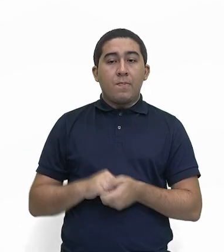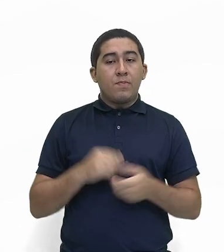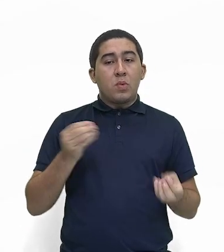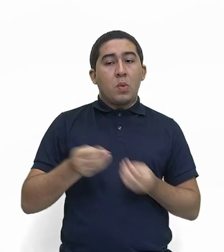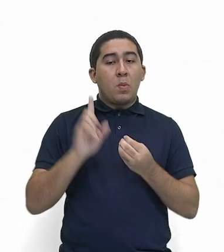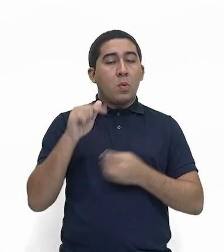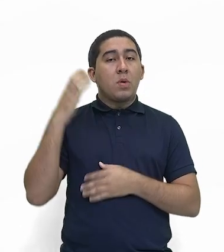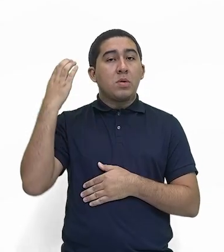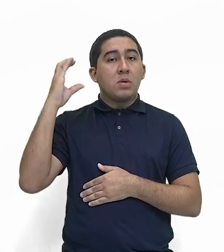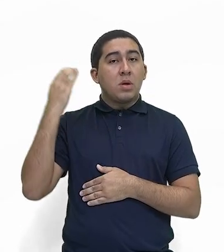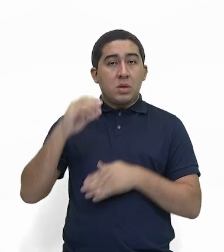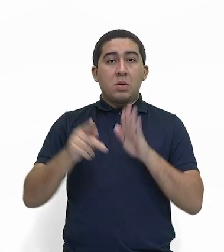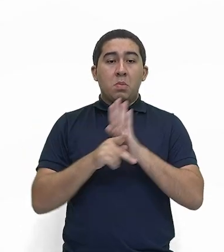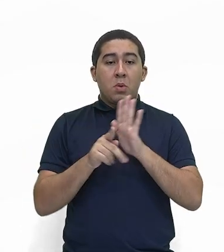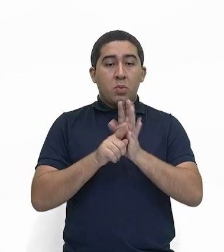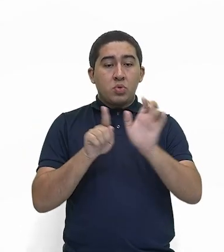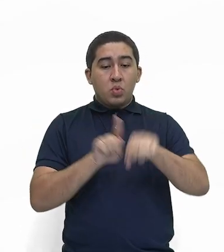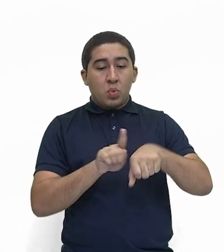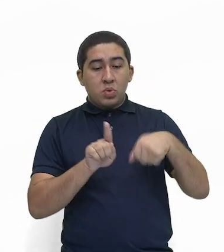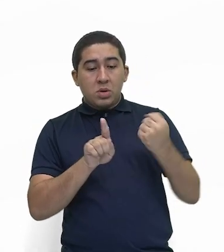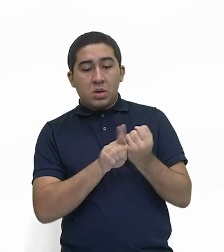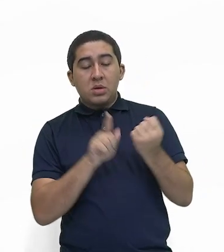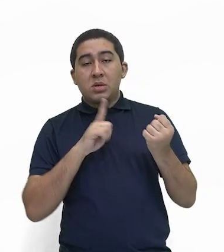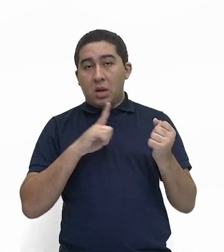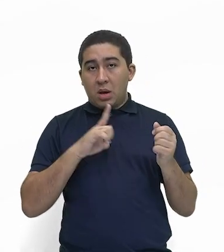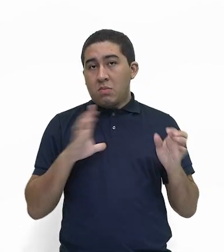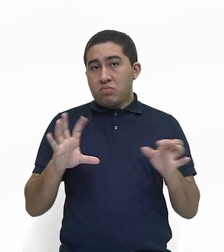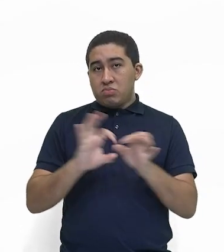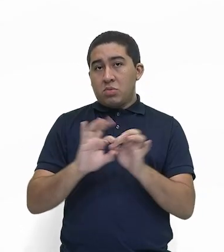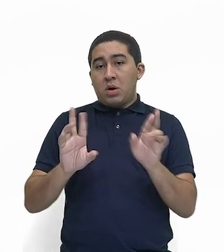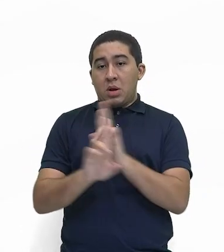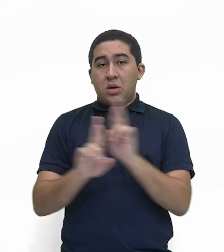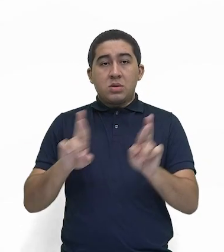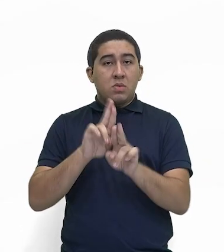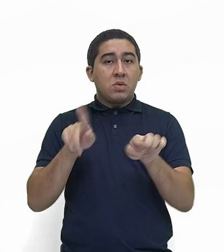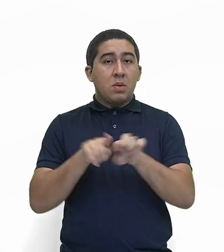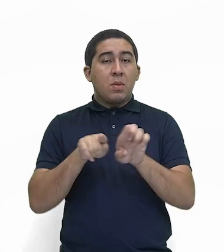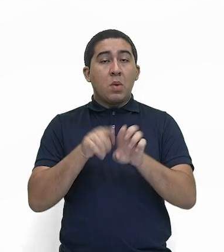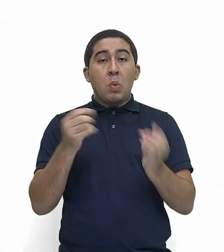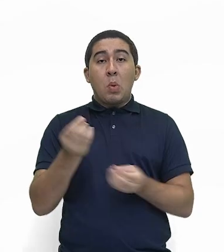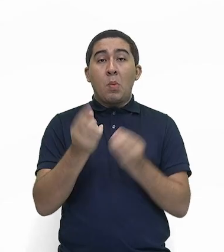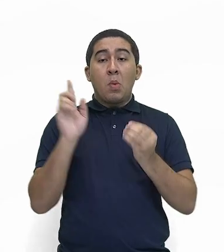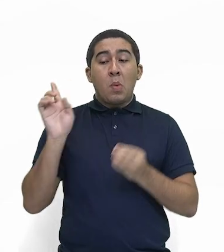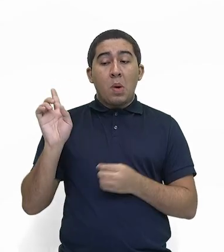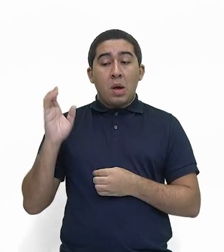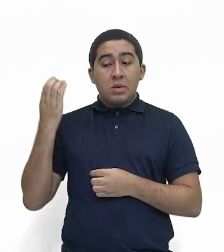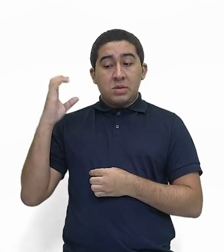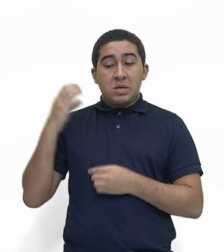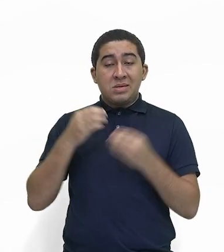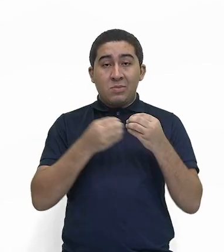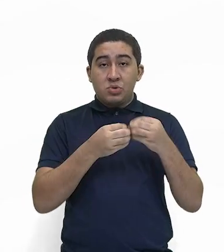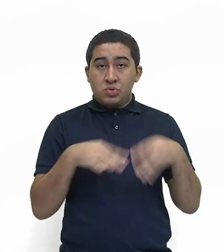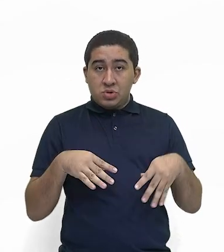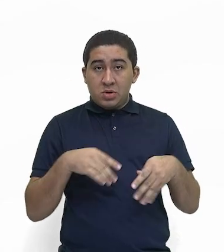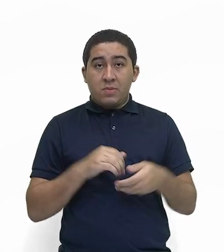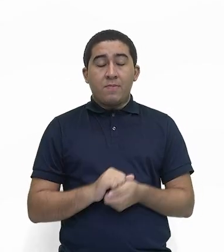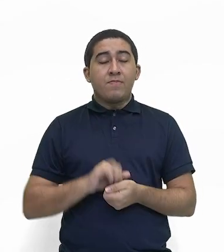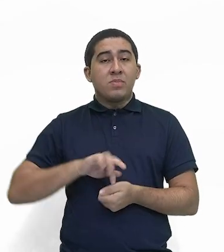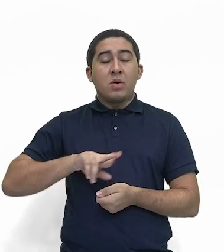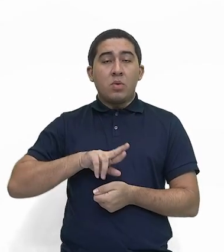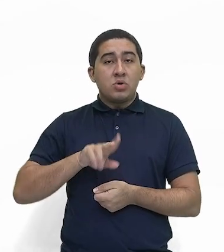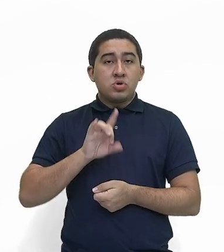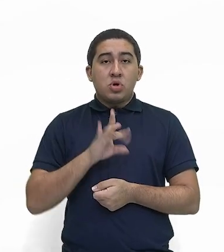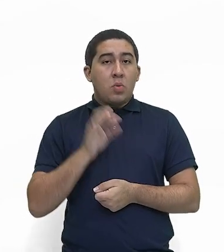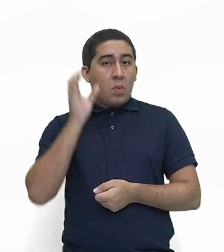à humanidade, ou como é que a ciência, então, também pode fazer mal para a sociedade. Então, não é uma mera